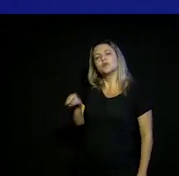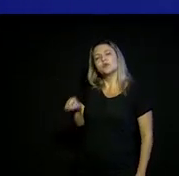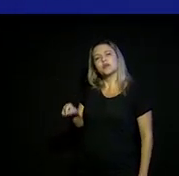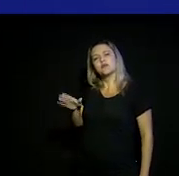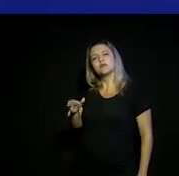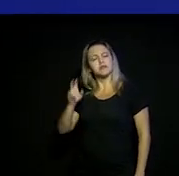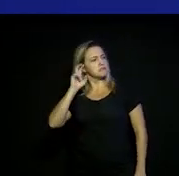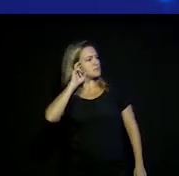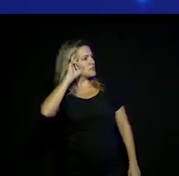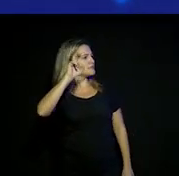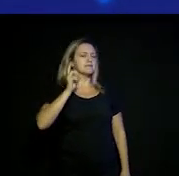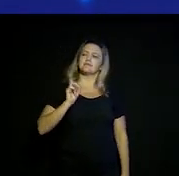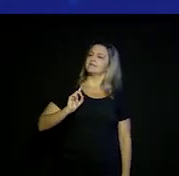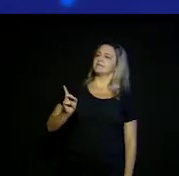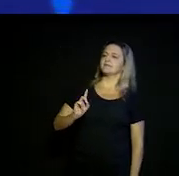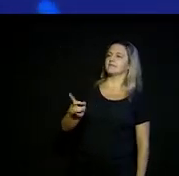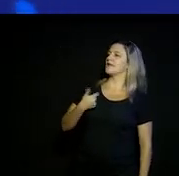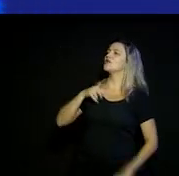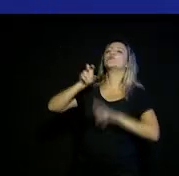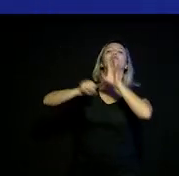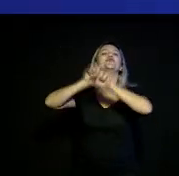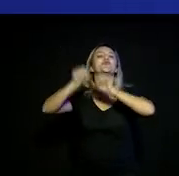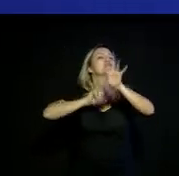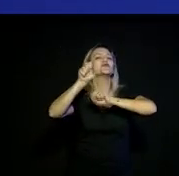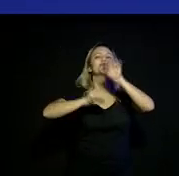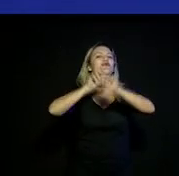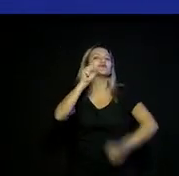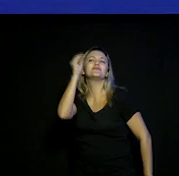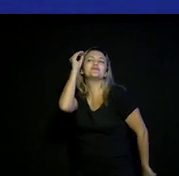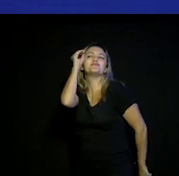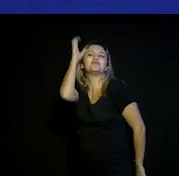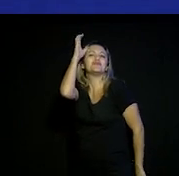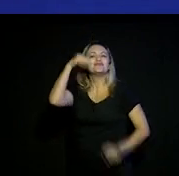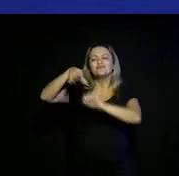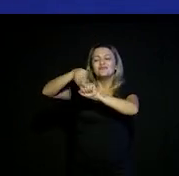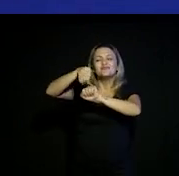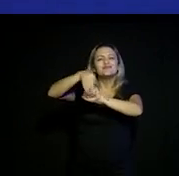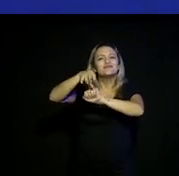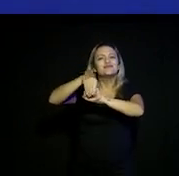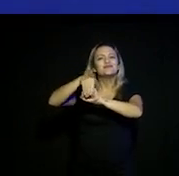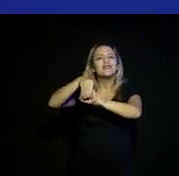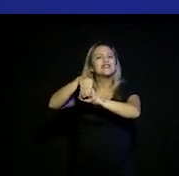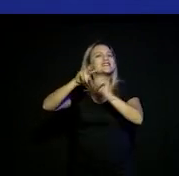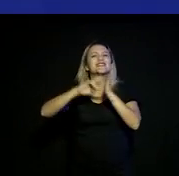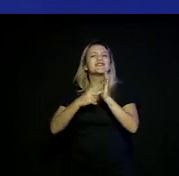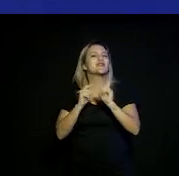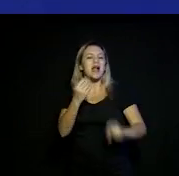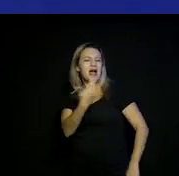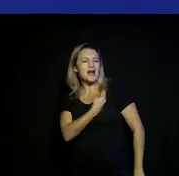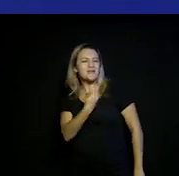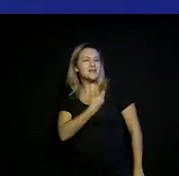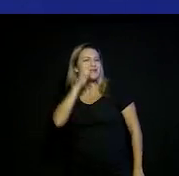sábio. E ele falou: não, eu sou um buscador da sabedoria. Filosófos, amante ou amigo da